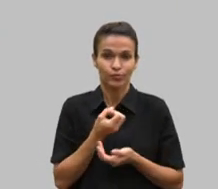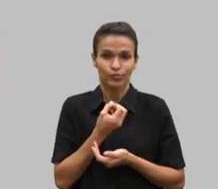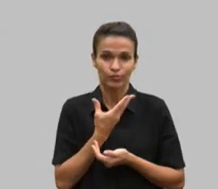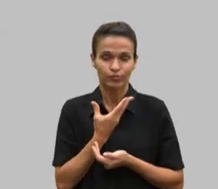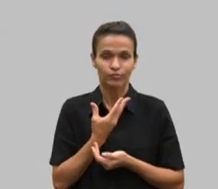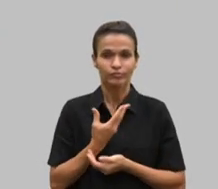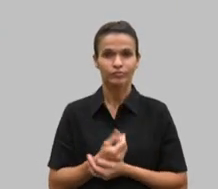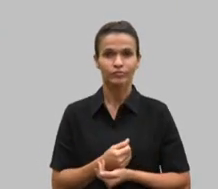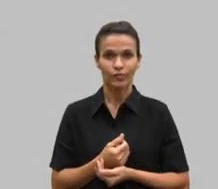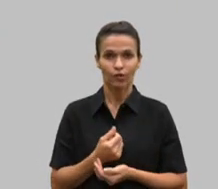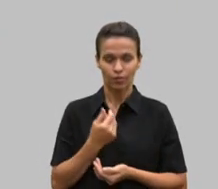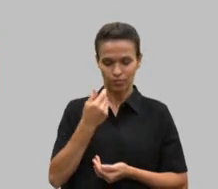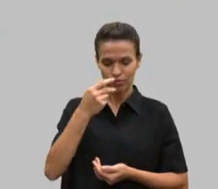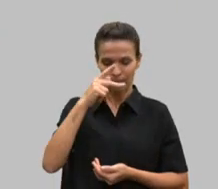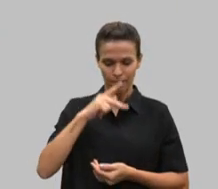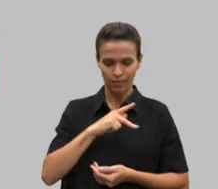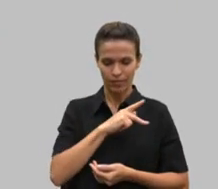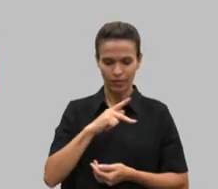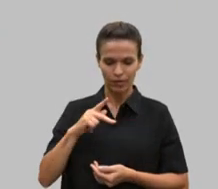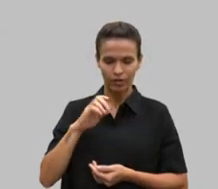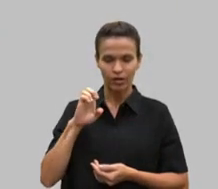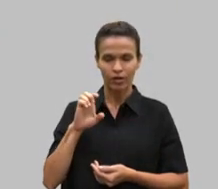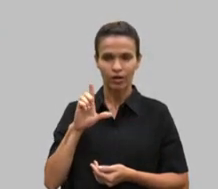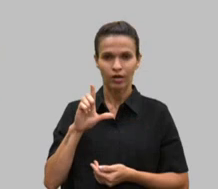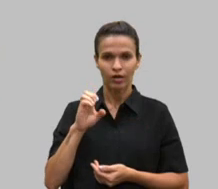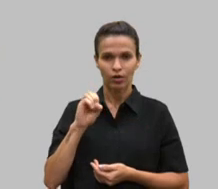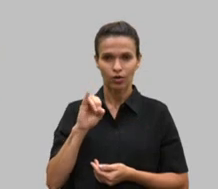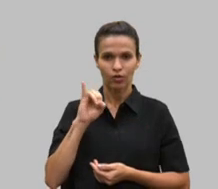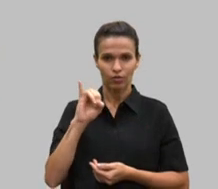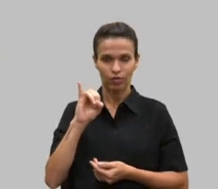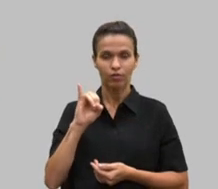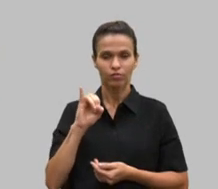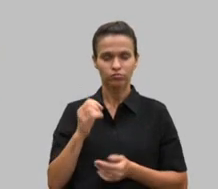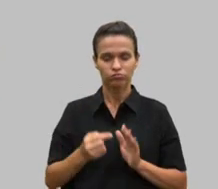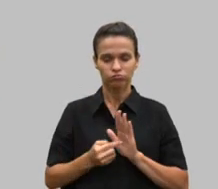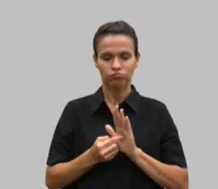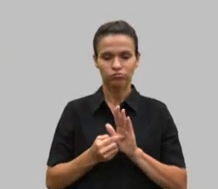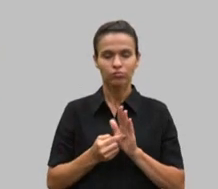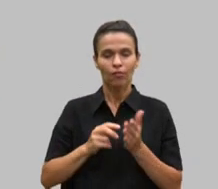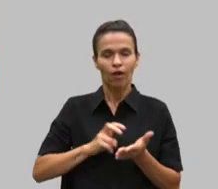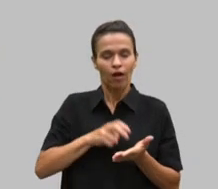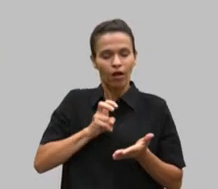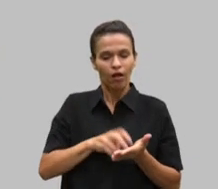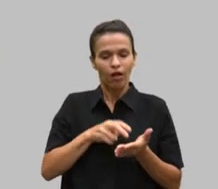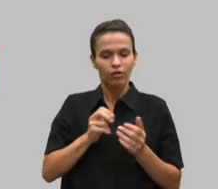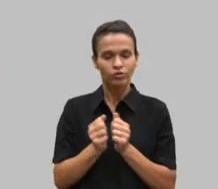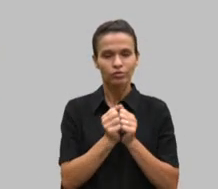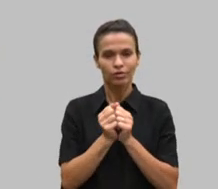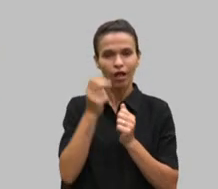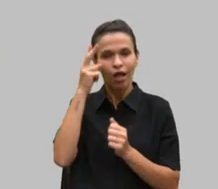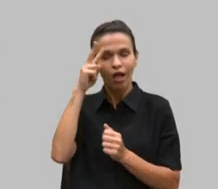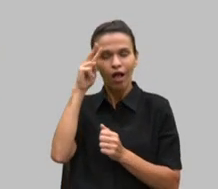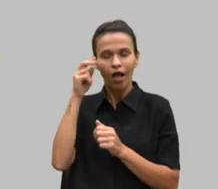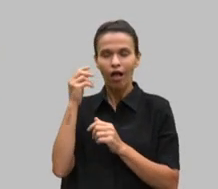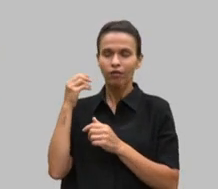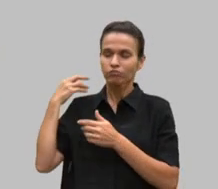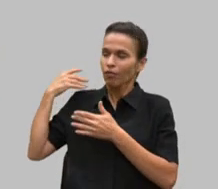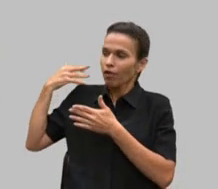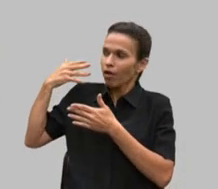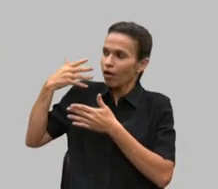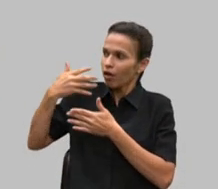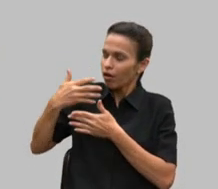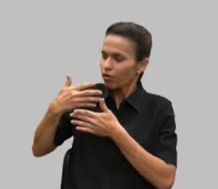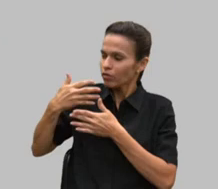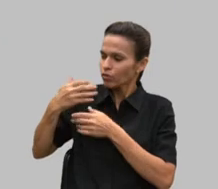Padre Luiz Henrique Eloy Silva Manifesto a Nossa Alegria em sermos parte desta história desde o ano de 2004